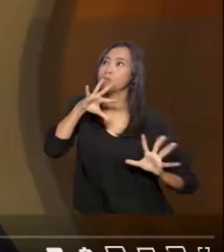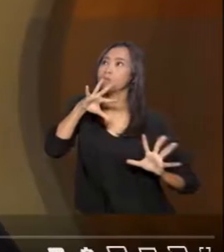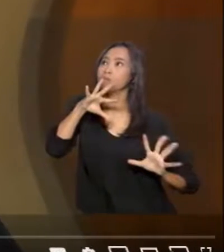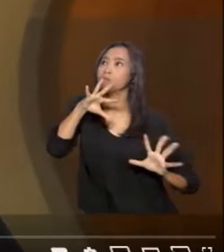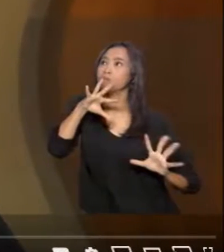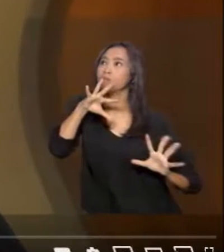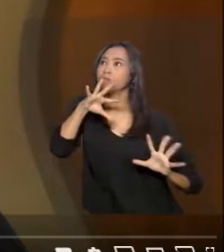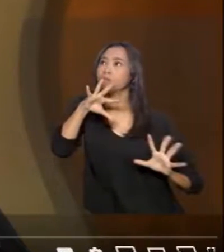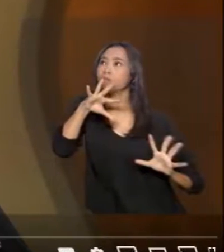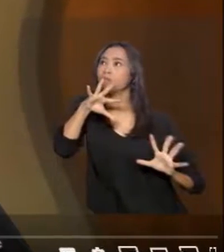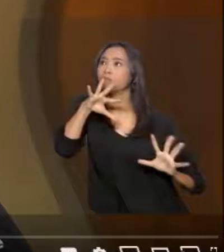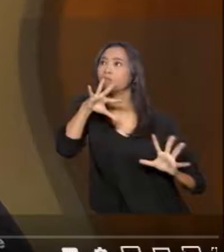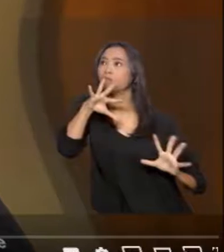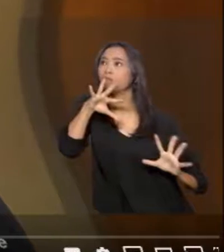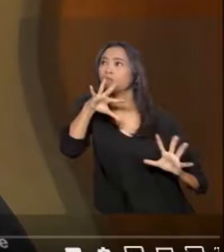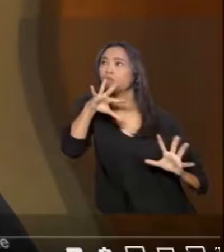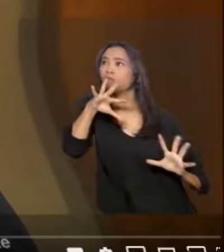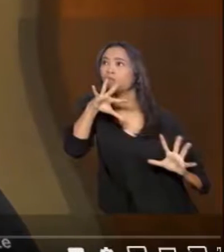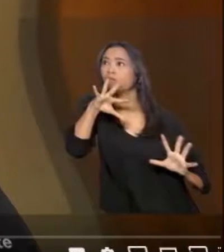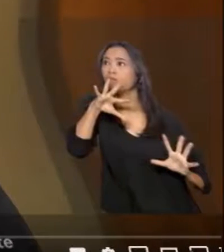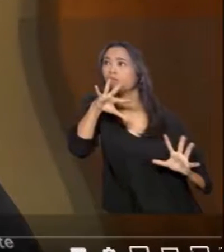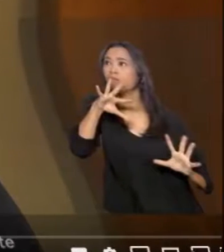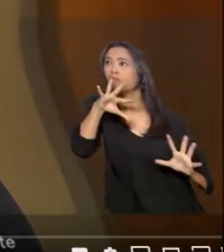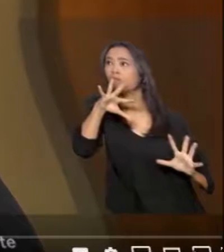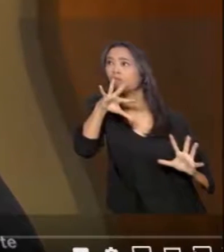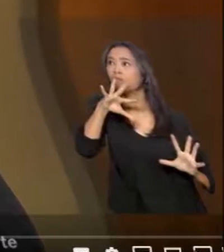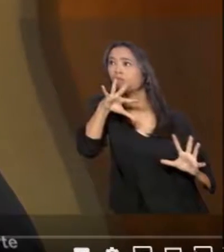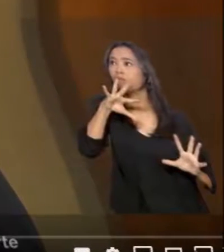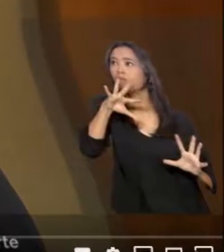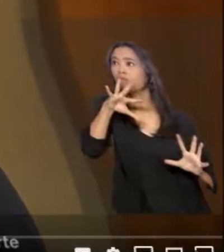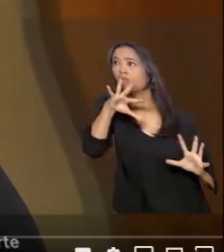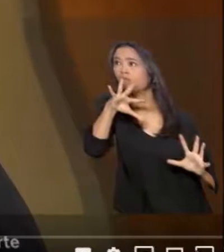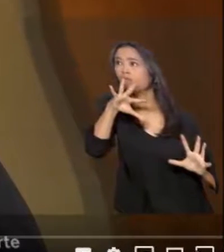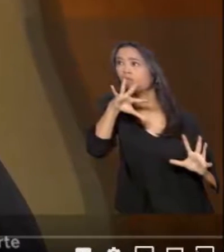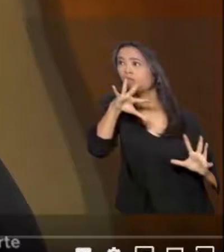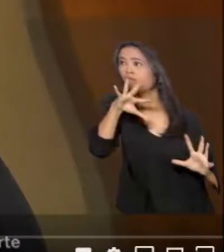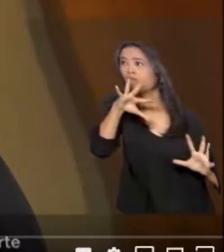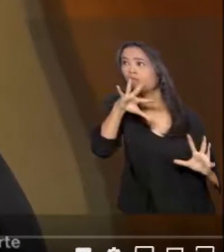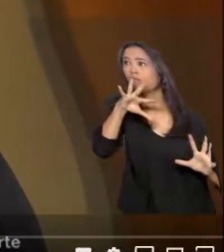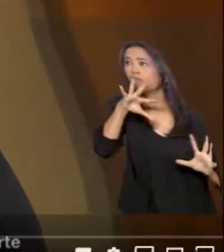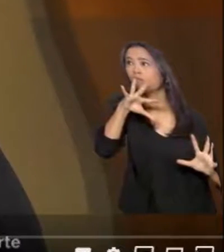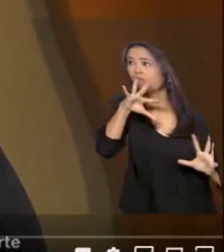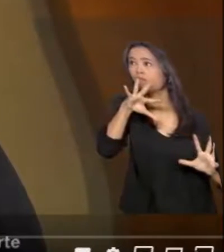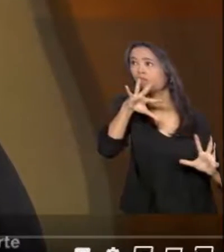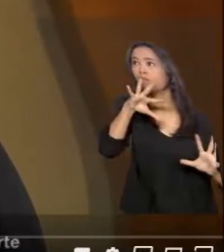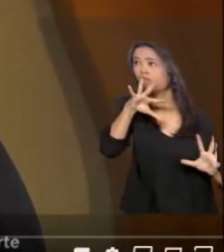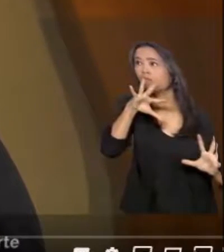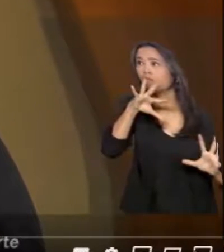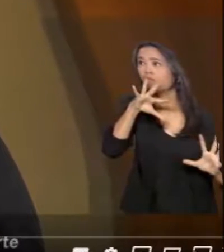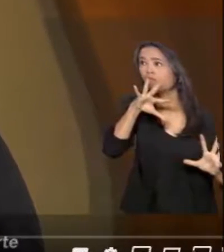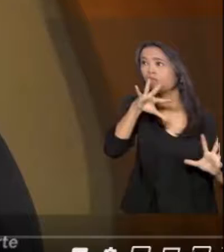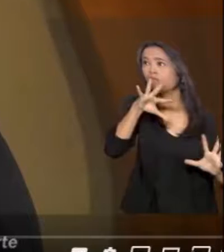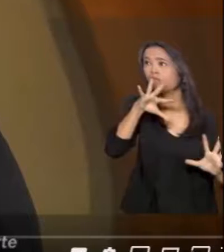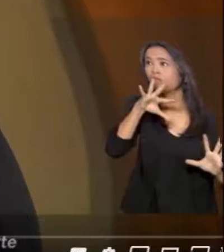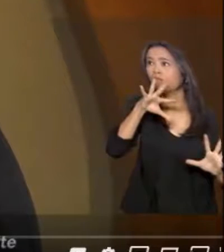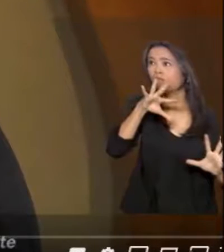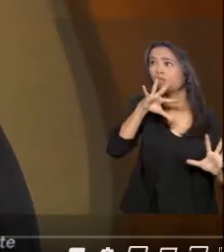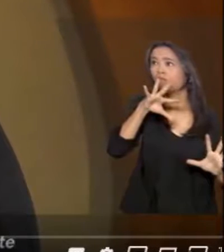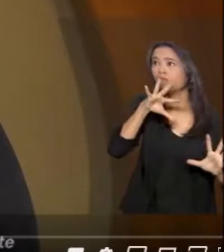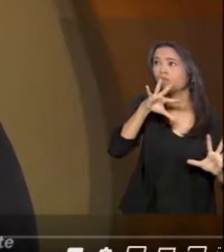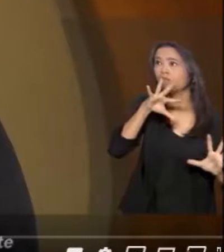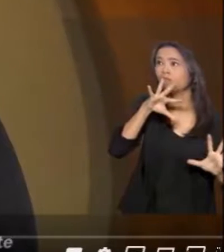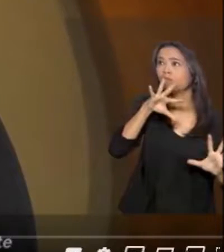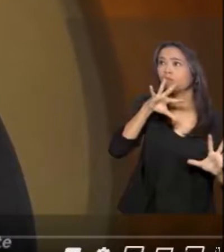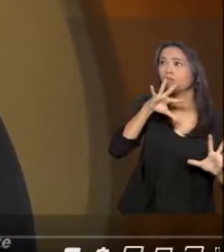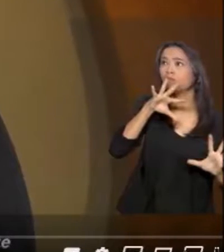deveria servir de modelo para o mundo. Temos uma matriz energética limpa, renovável e com ela estamos